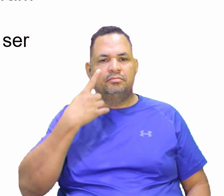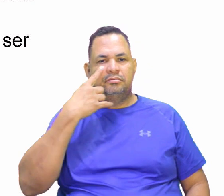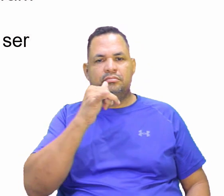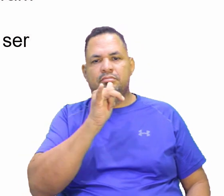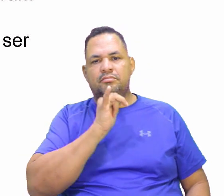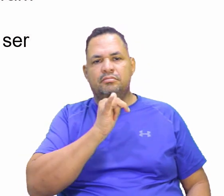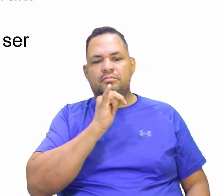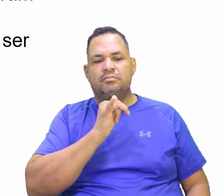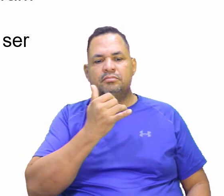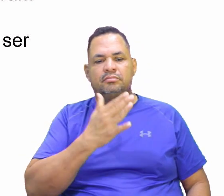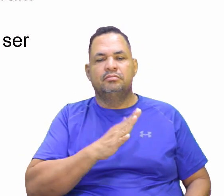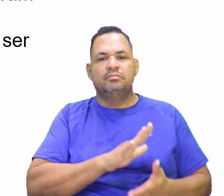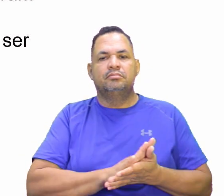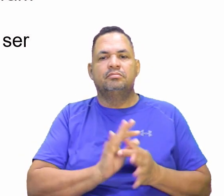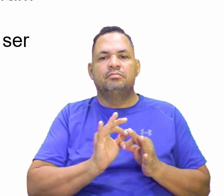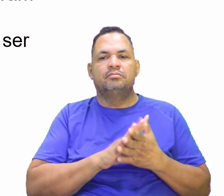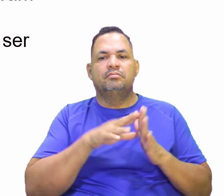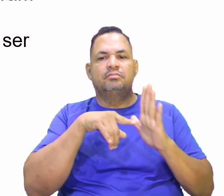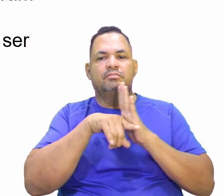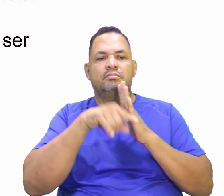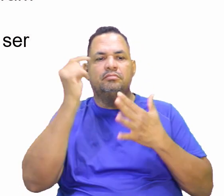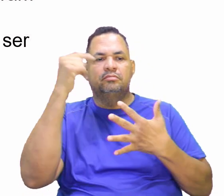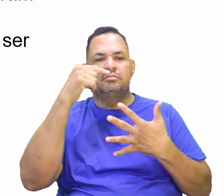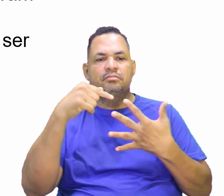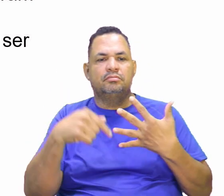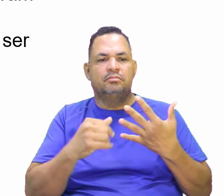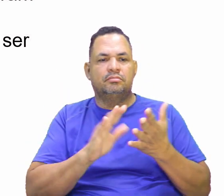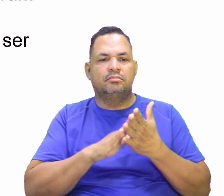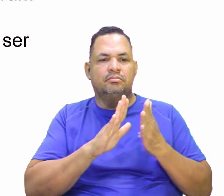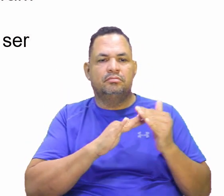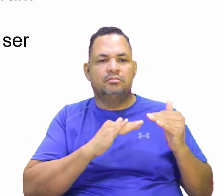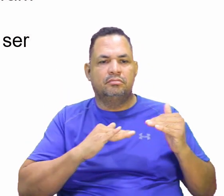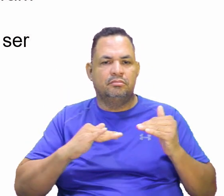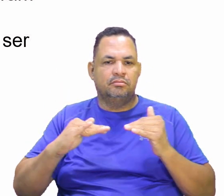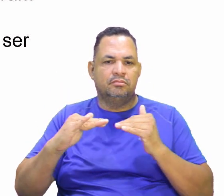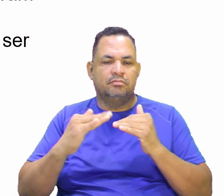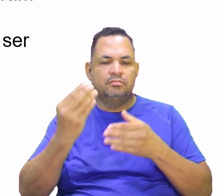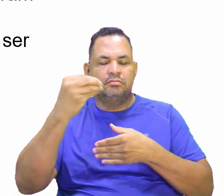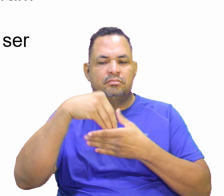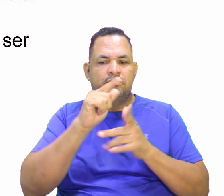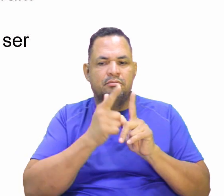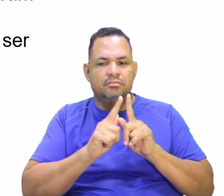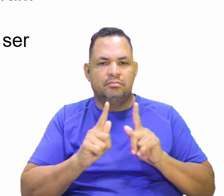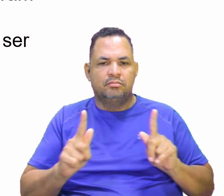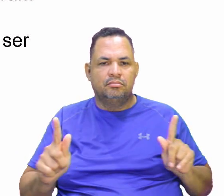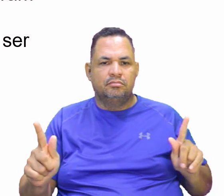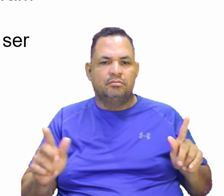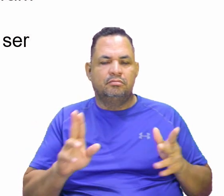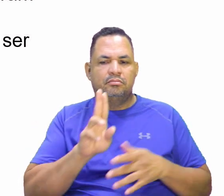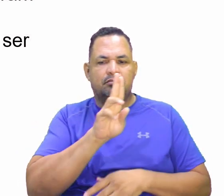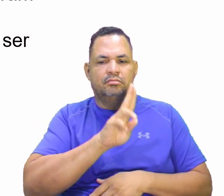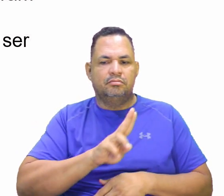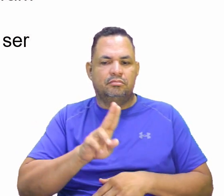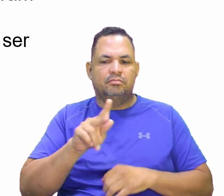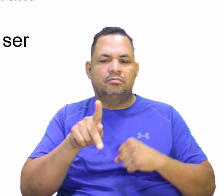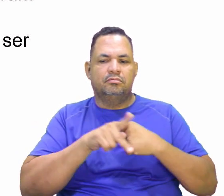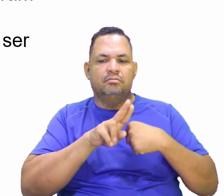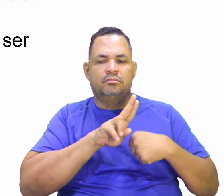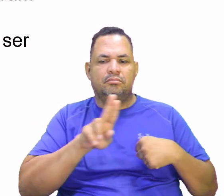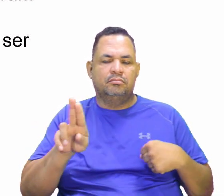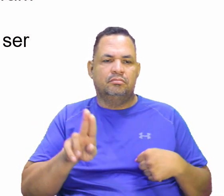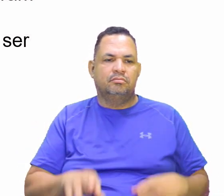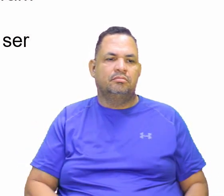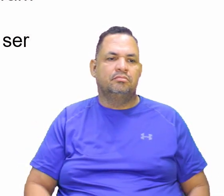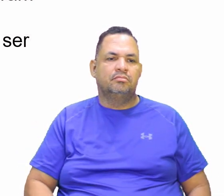o exemplo a seguir e analise a alternativa que segue o mesmo padrão de colocação